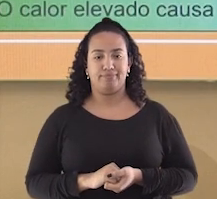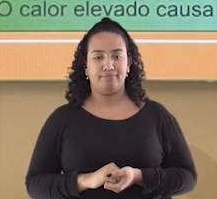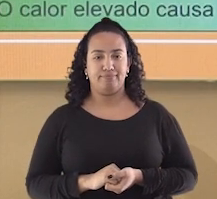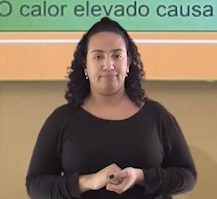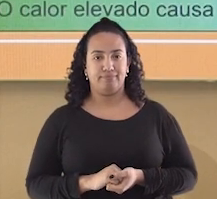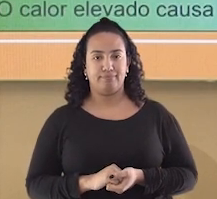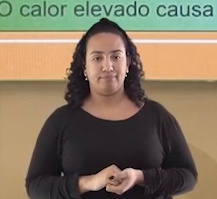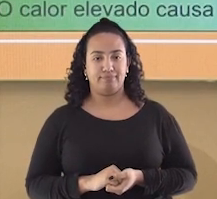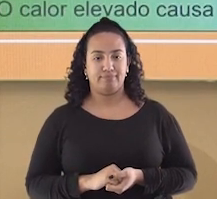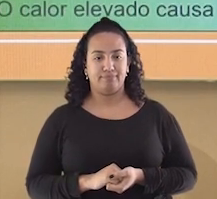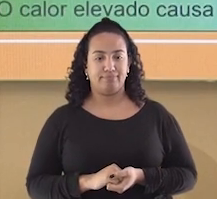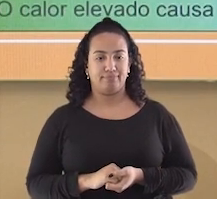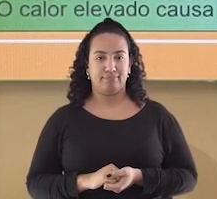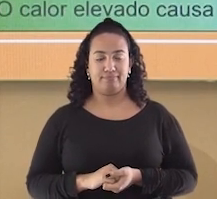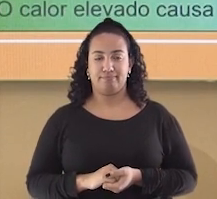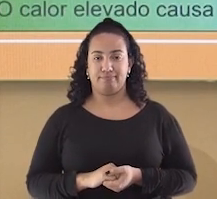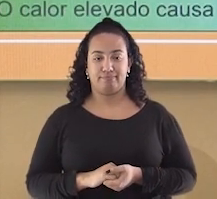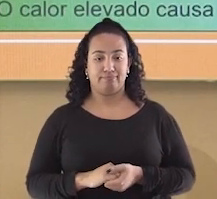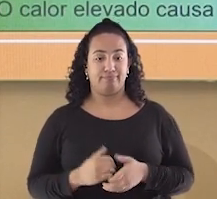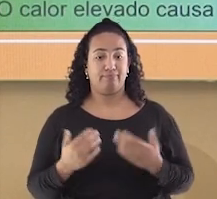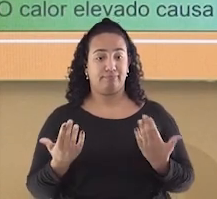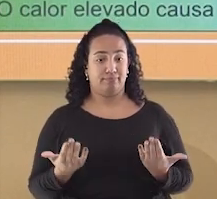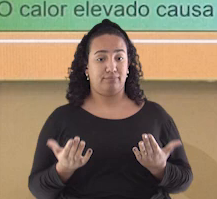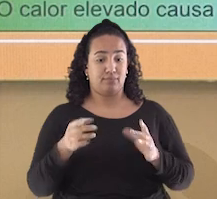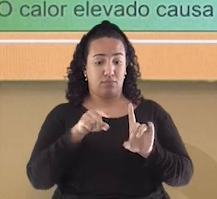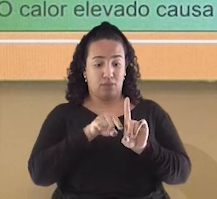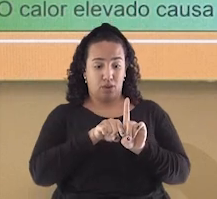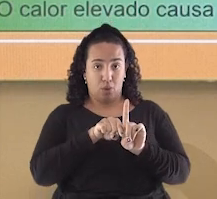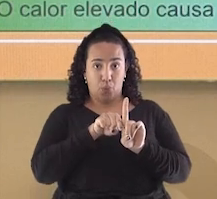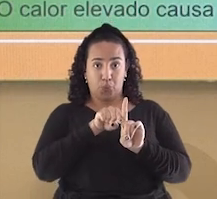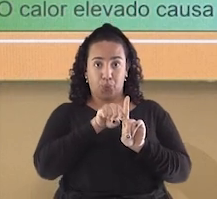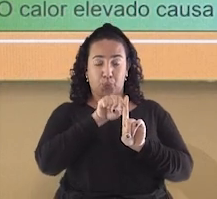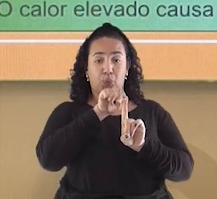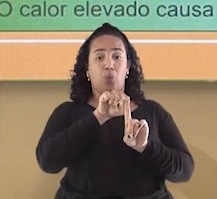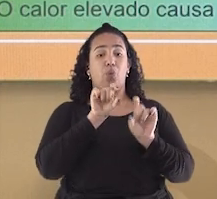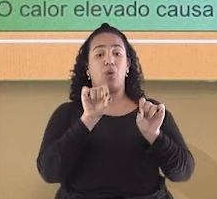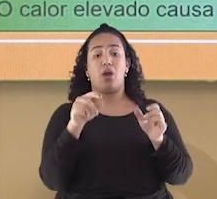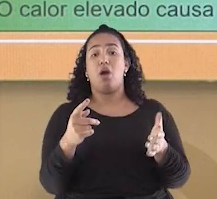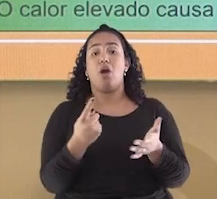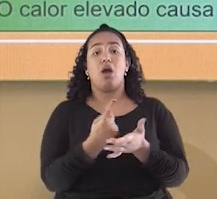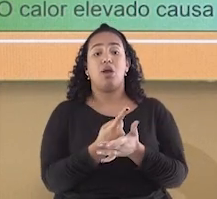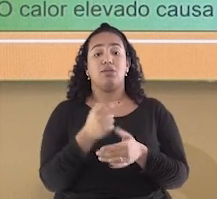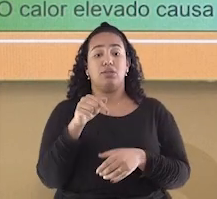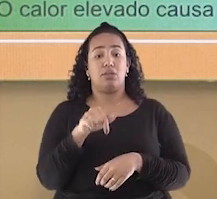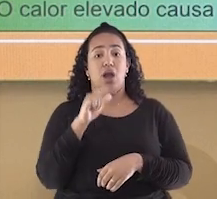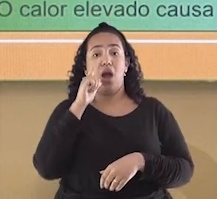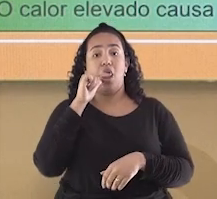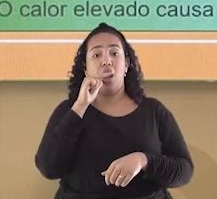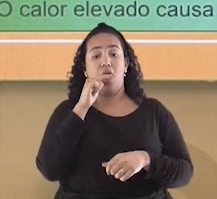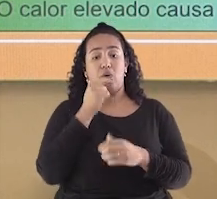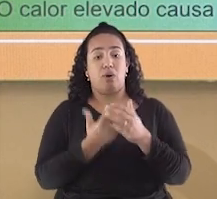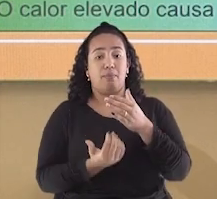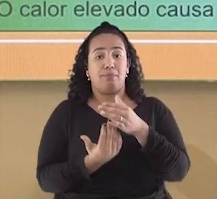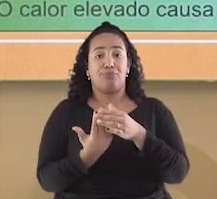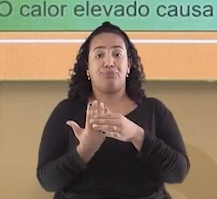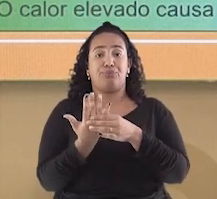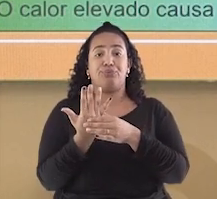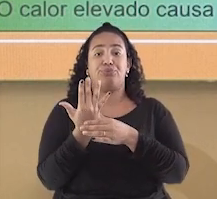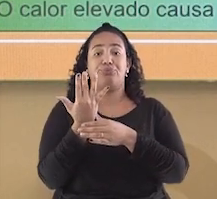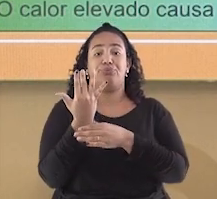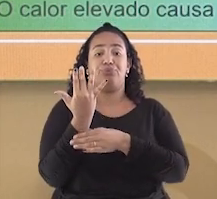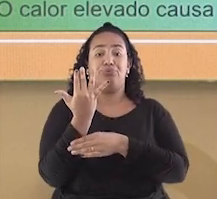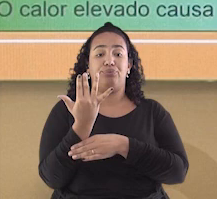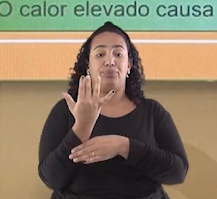da temperatura favorece a evaporação de grandes volumes de água e mudanças temporais repentinas, ou seja, aqui está sol e